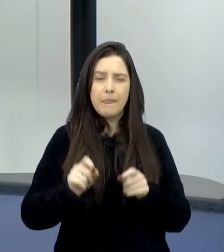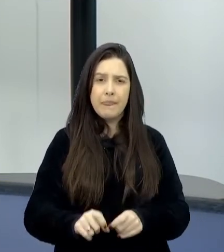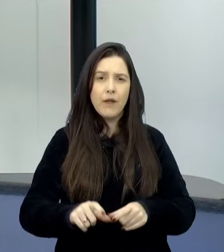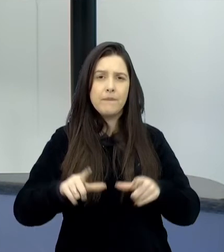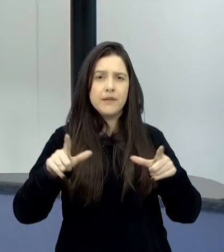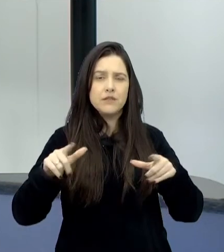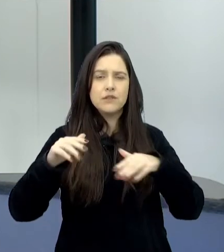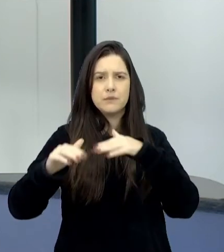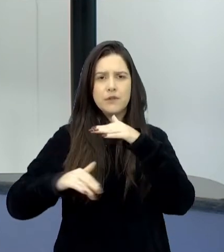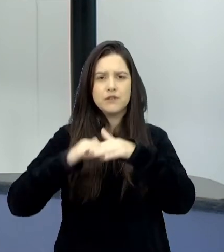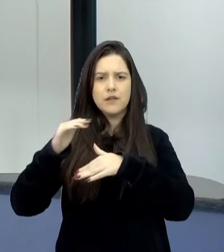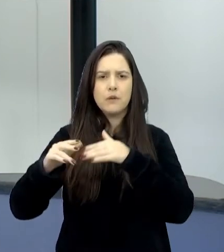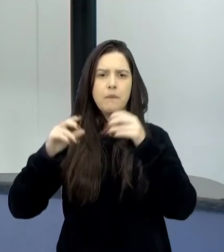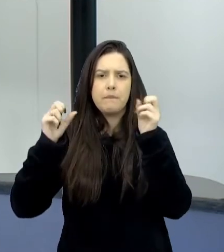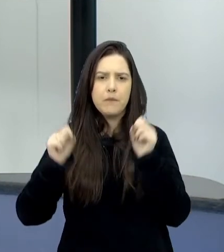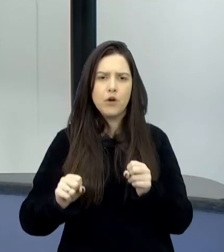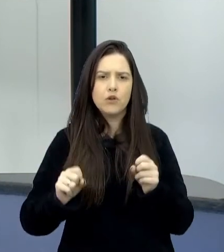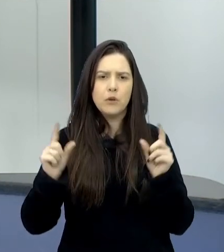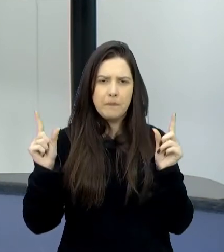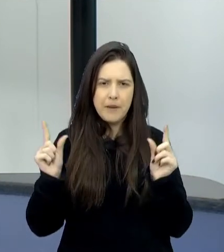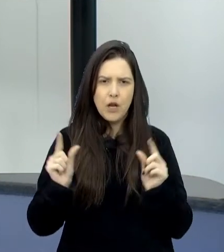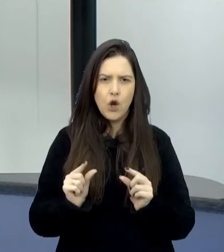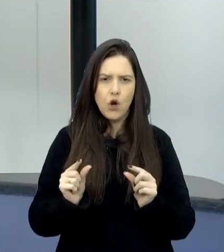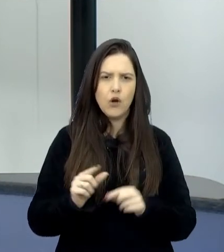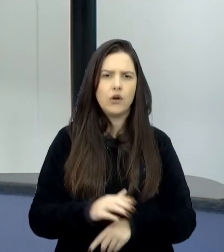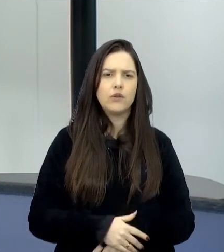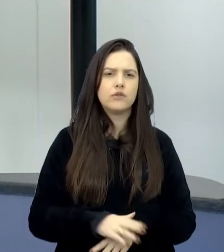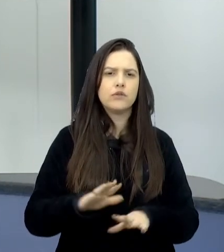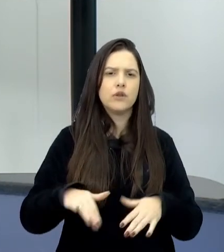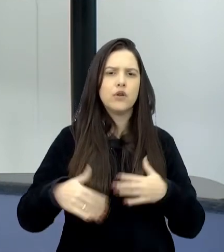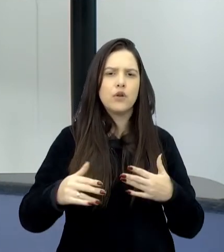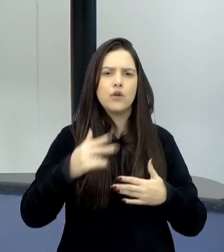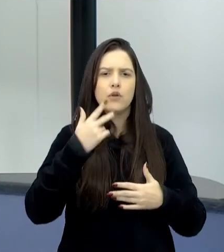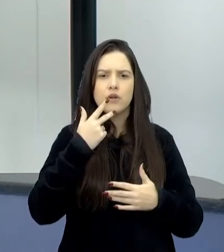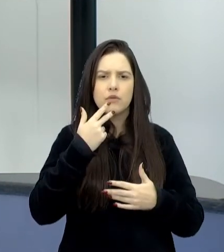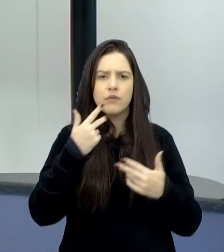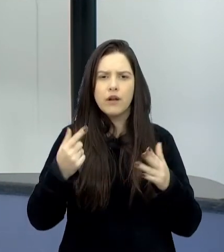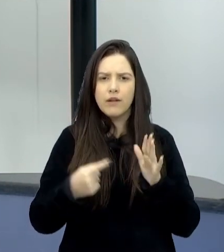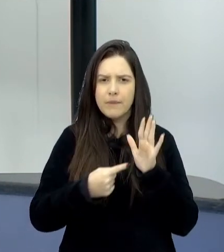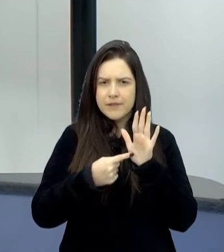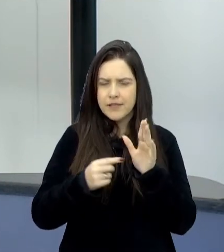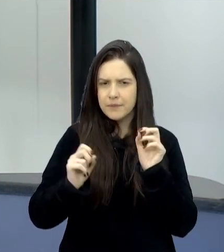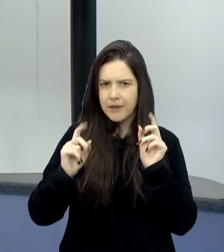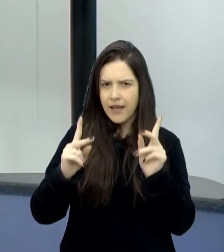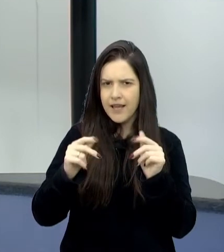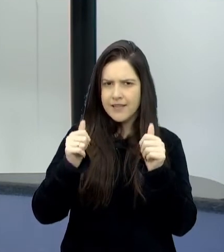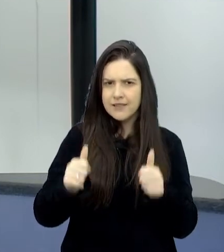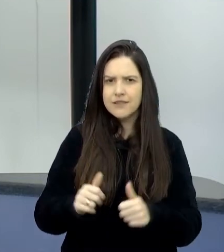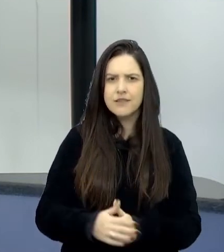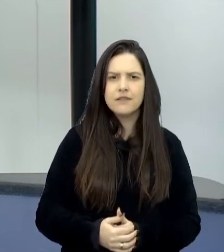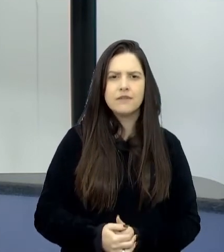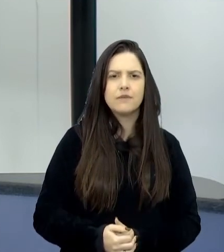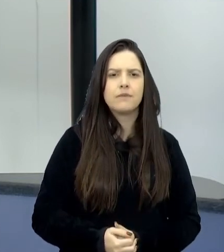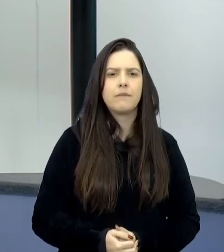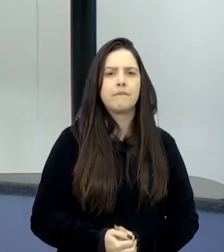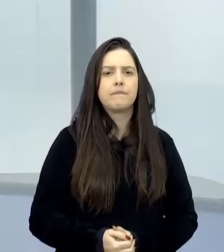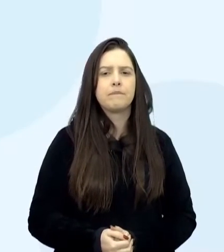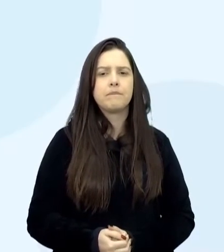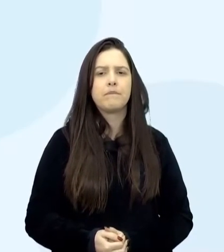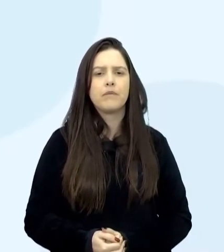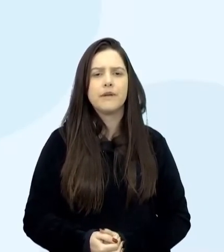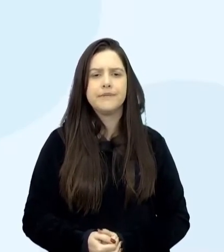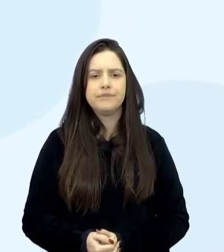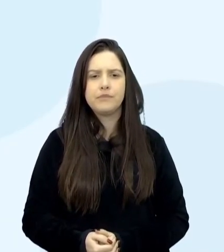essas reduções, elas ficam menores. Mas o fato é que nunca vai para zero. Beleza? Vamos ver mais um exemplo aí, ó, na lousa